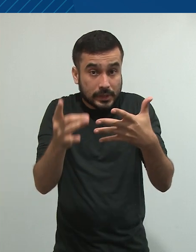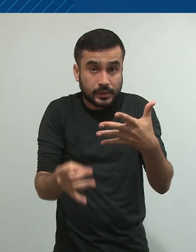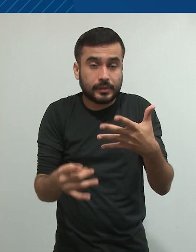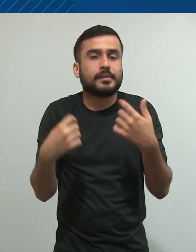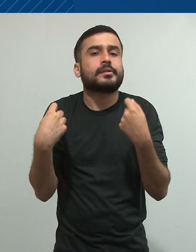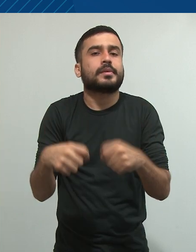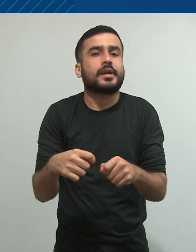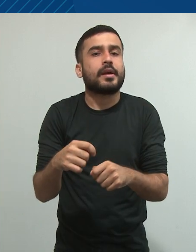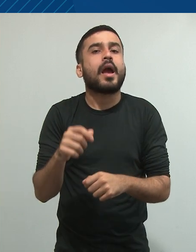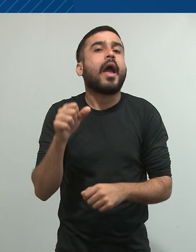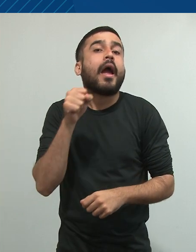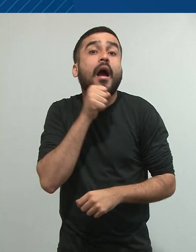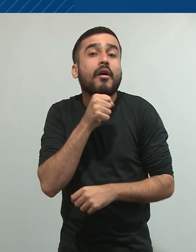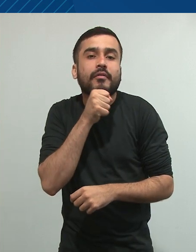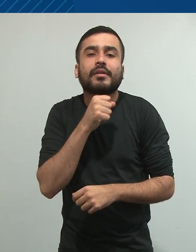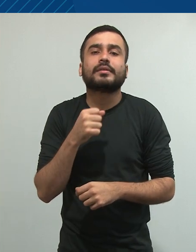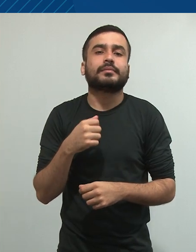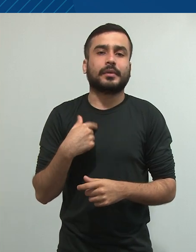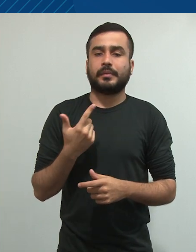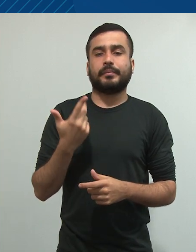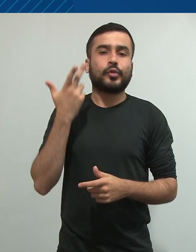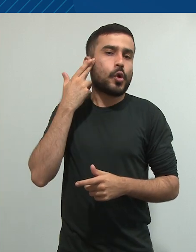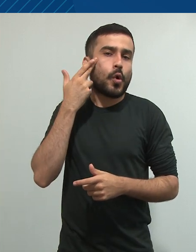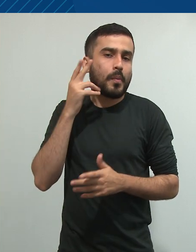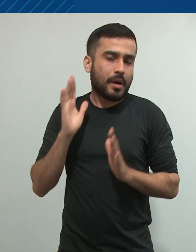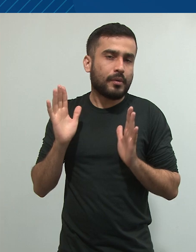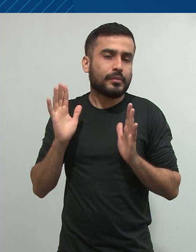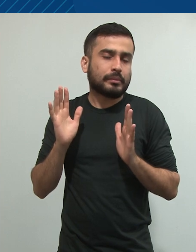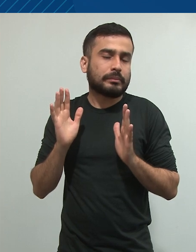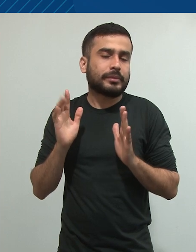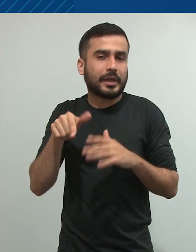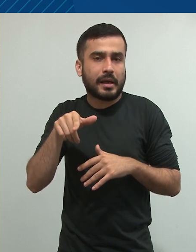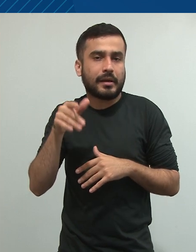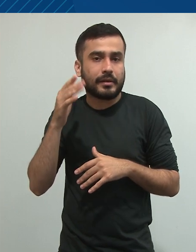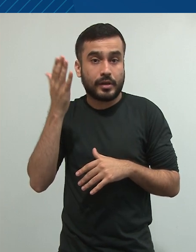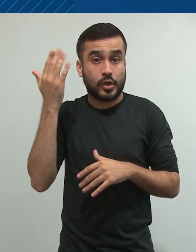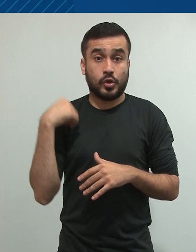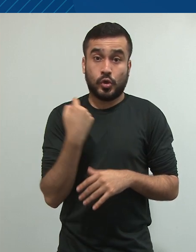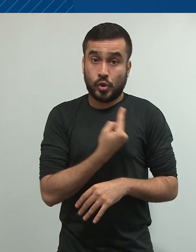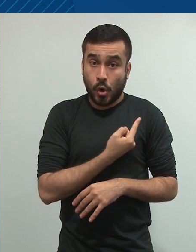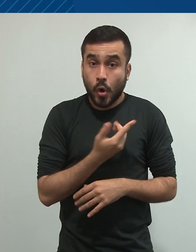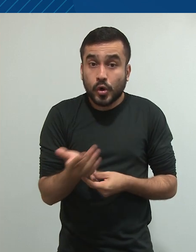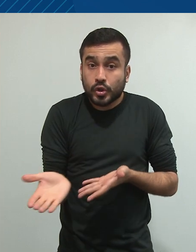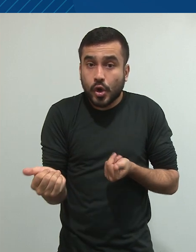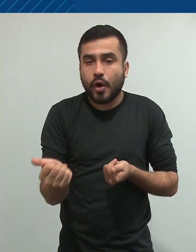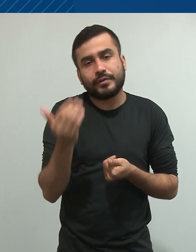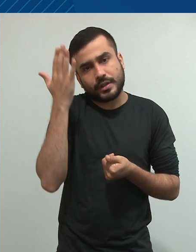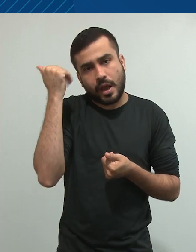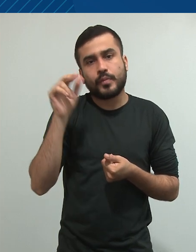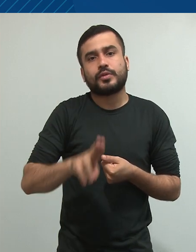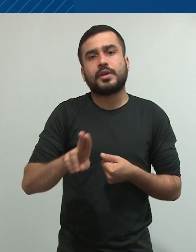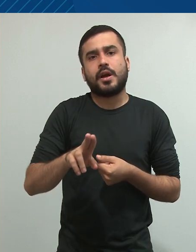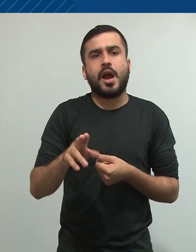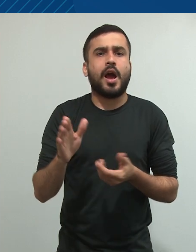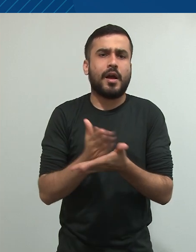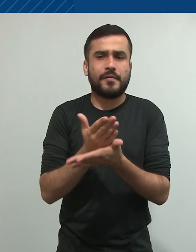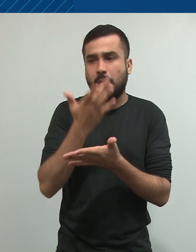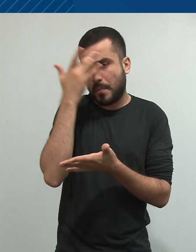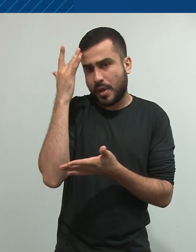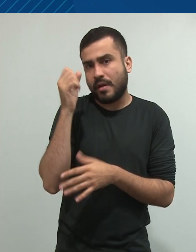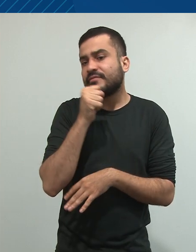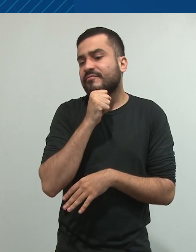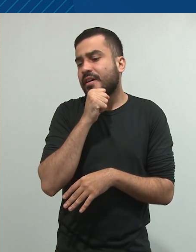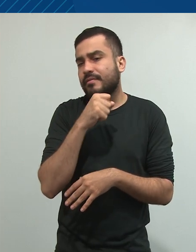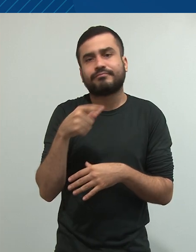assim, porque a vovó, pra gente, às vezes naturaliza, Nós nascemos já na era dos botões e tal, mas às vezes a vovó não conhece e você tem